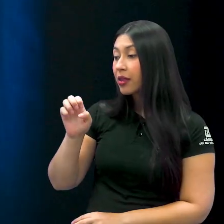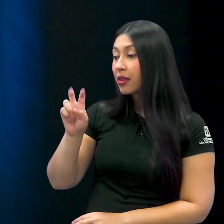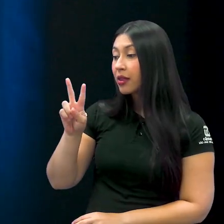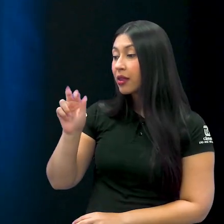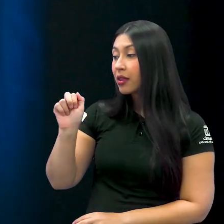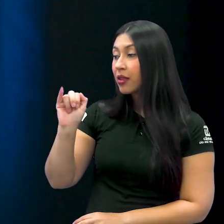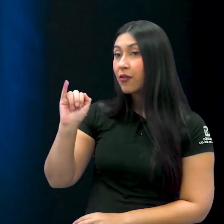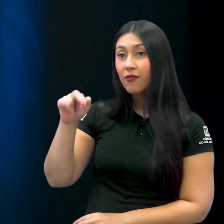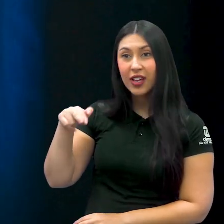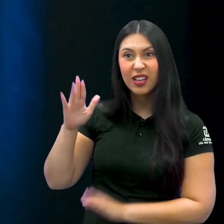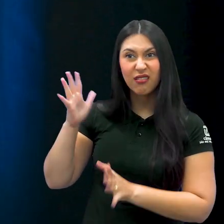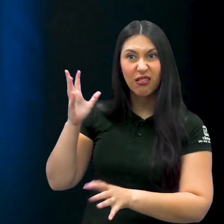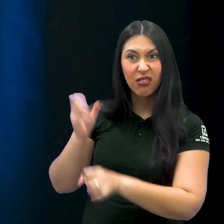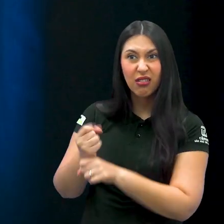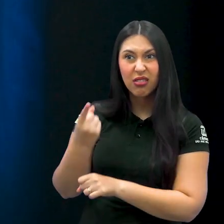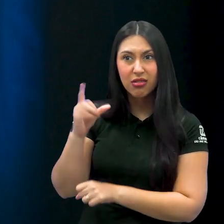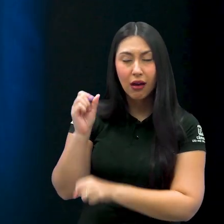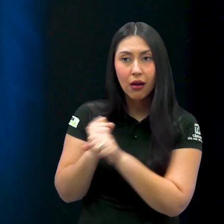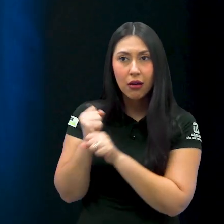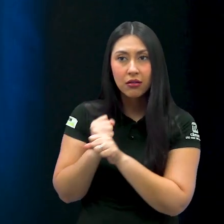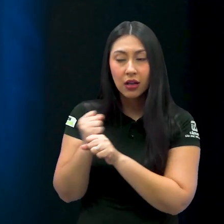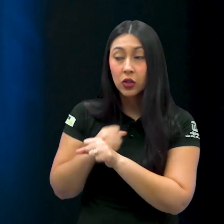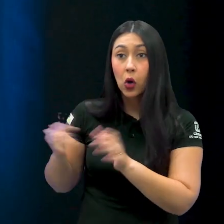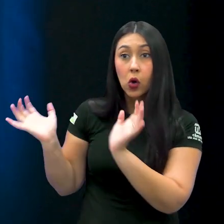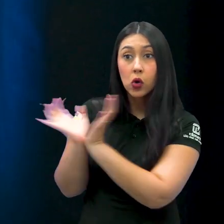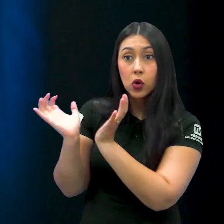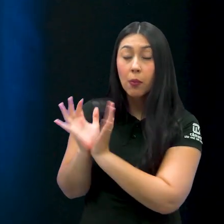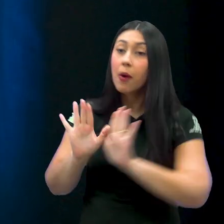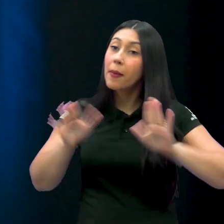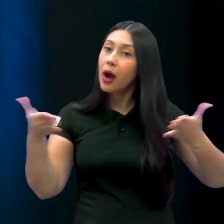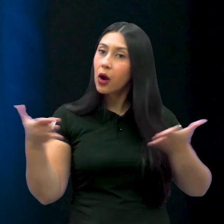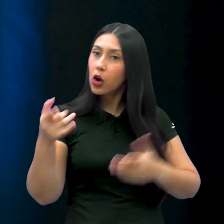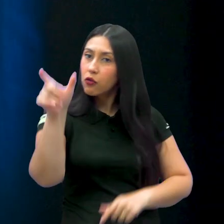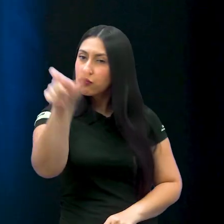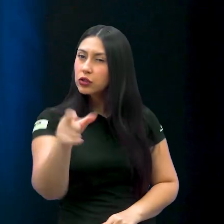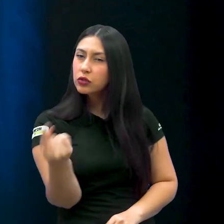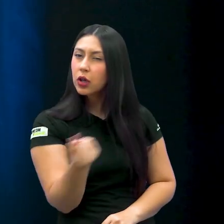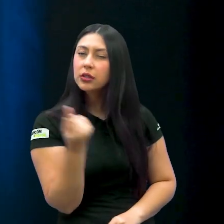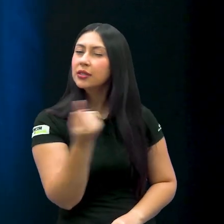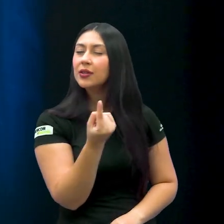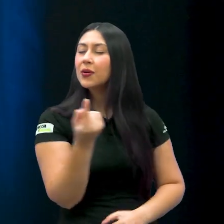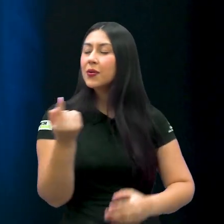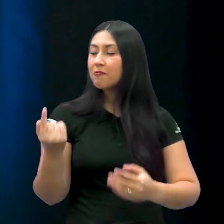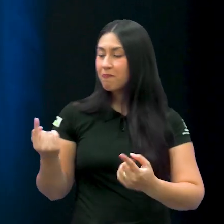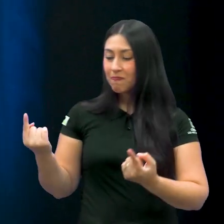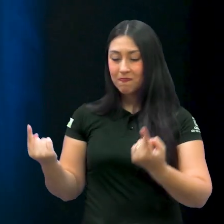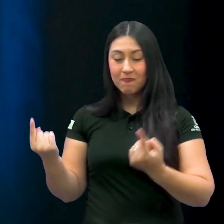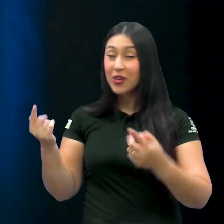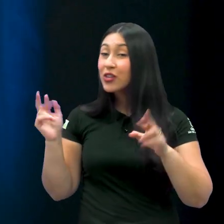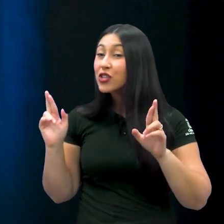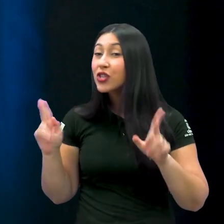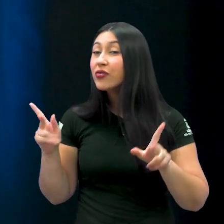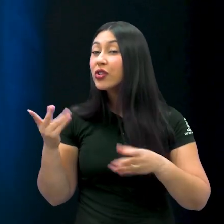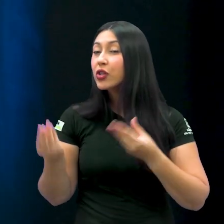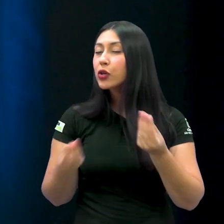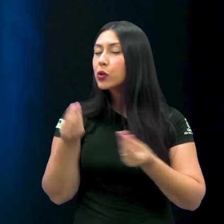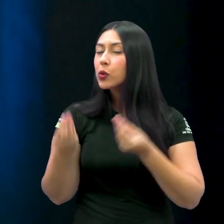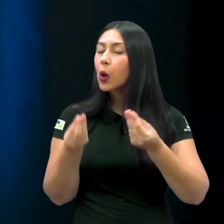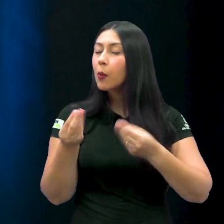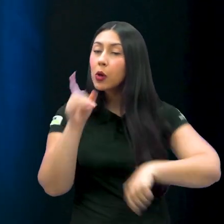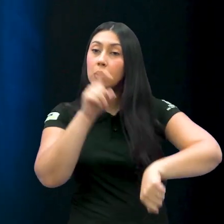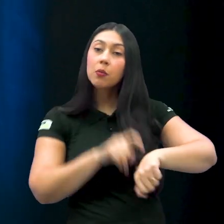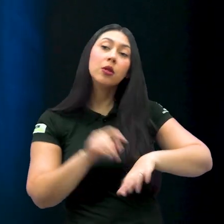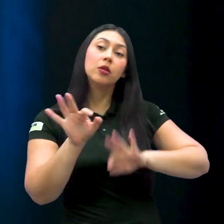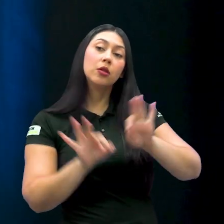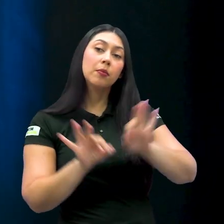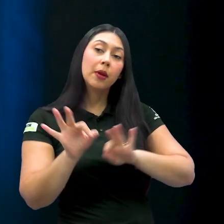estava junto de uma banda, né? Agora você está fazendo a sua carreira solo. Qual que foi a diferença na hora de fazer a produção do álbum ou